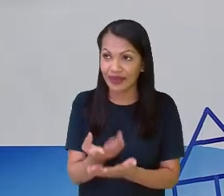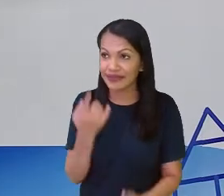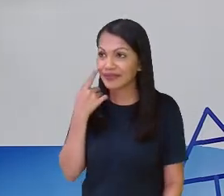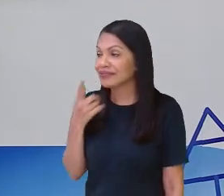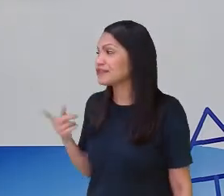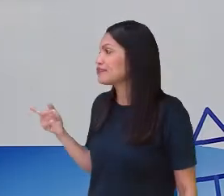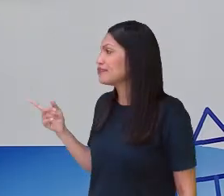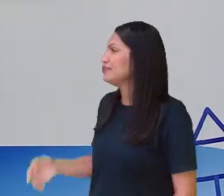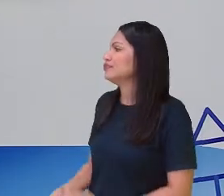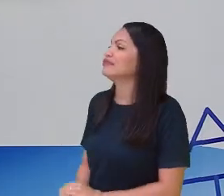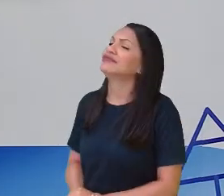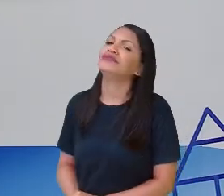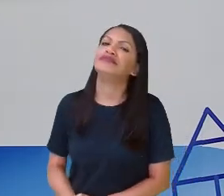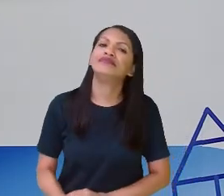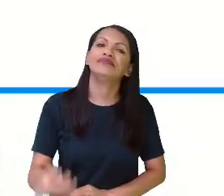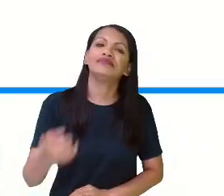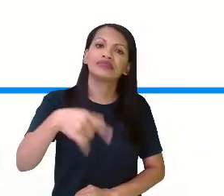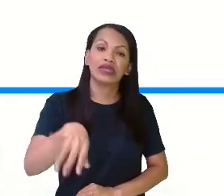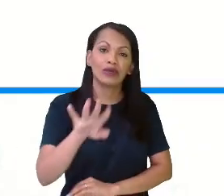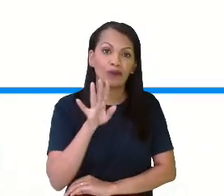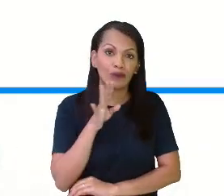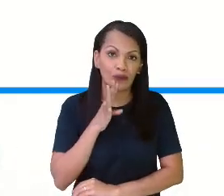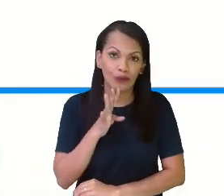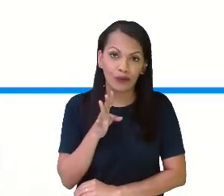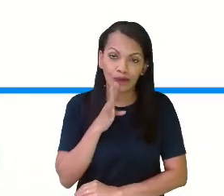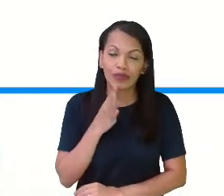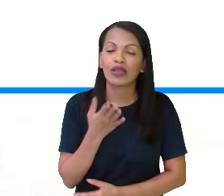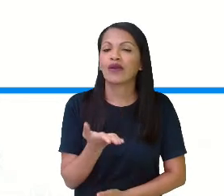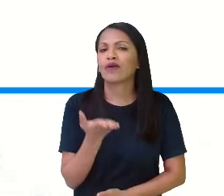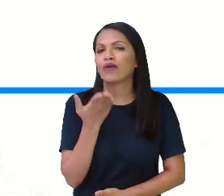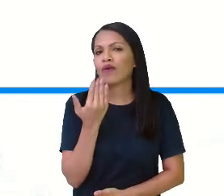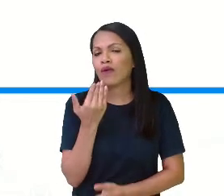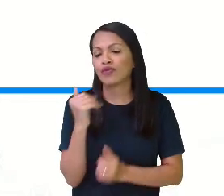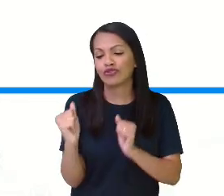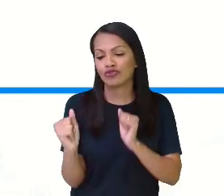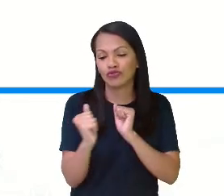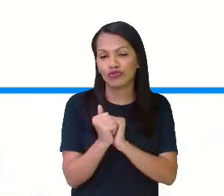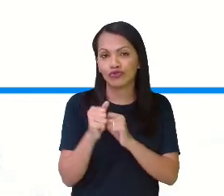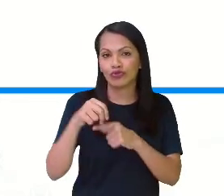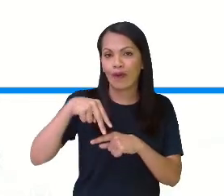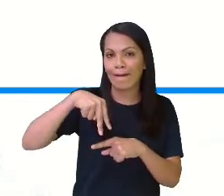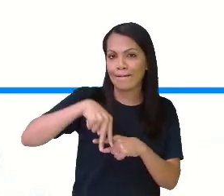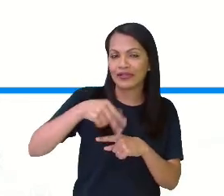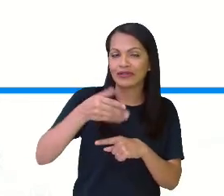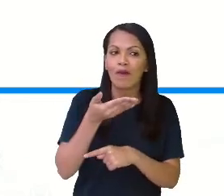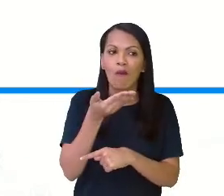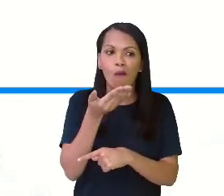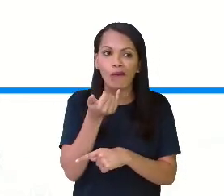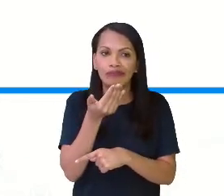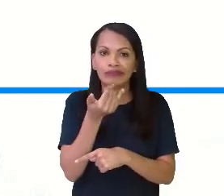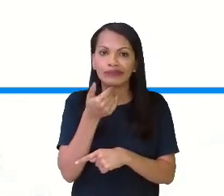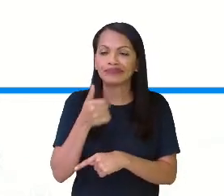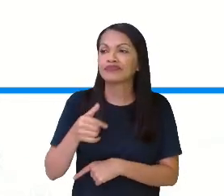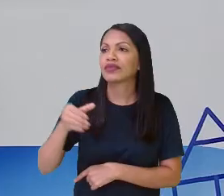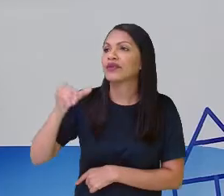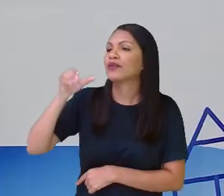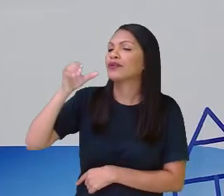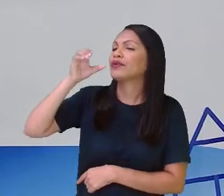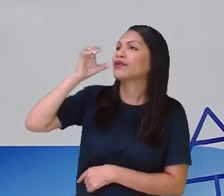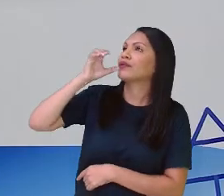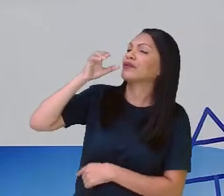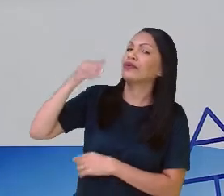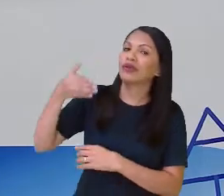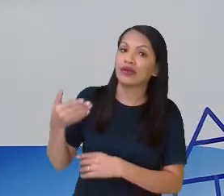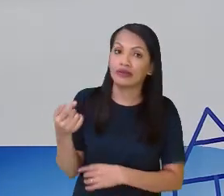Essa garrafa que vocês conhecem, né? Que vocês comem com pizza, que vocês tomam, né? O líquido com a pizza no final de